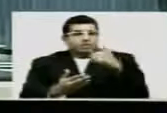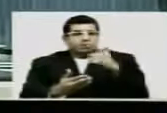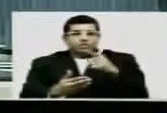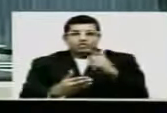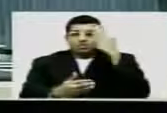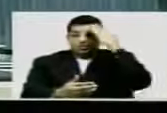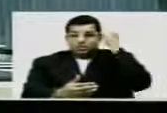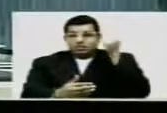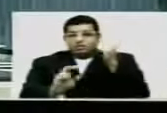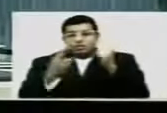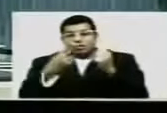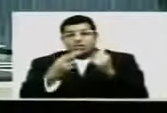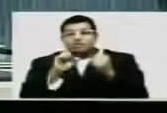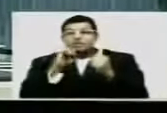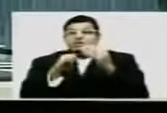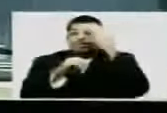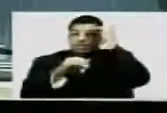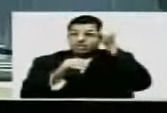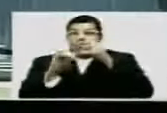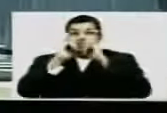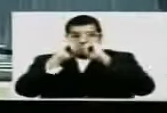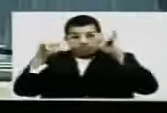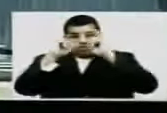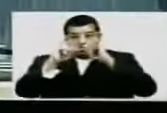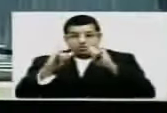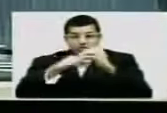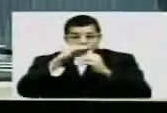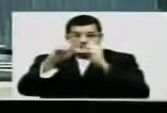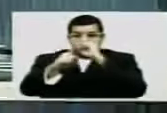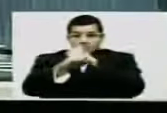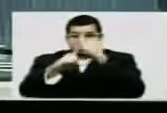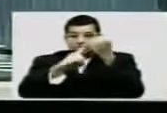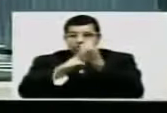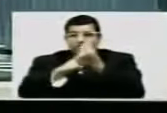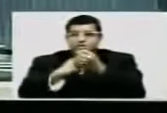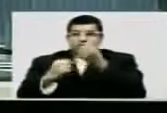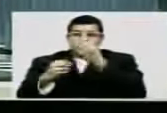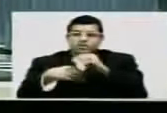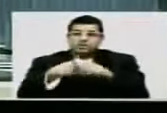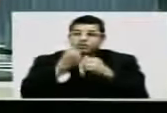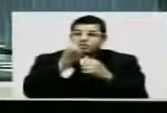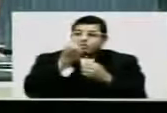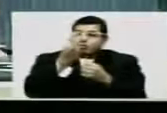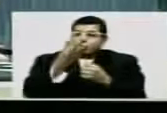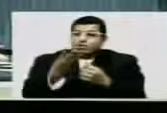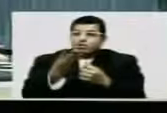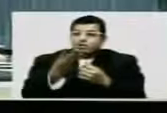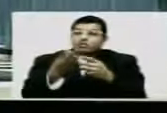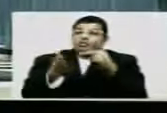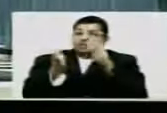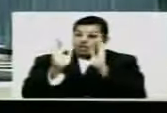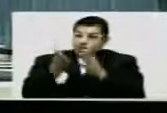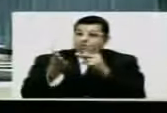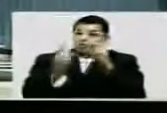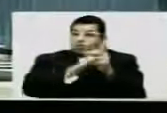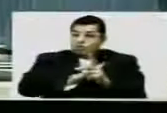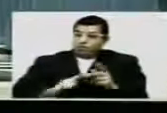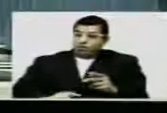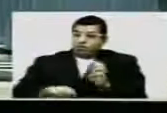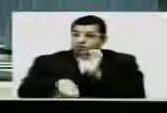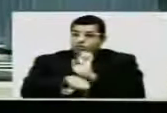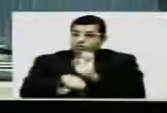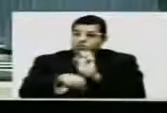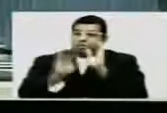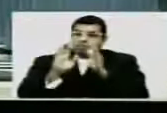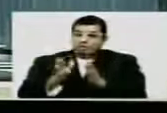não sabe, ou se sabe, não divulga para a sociedade, quanto efetivamente o governo do